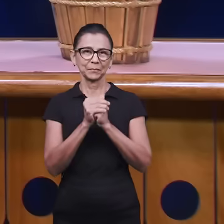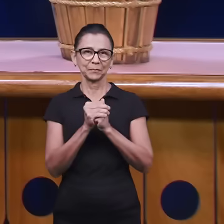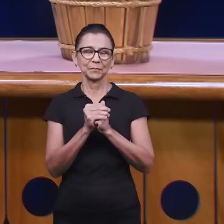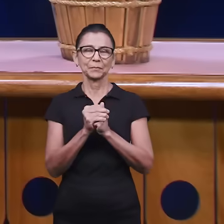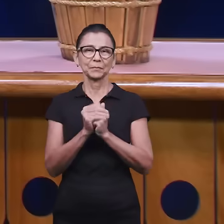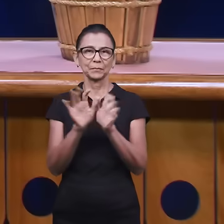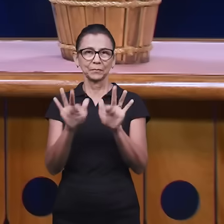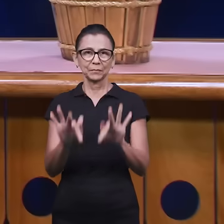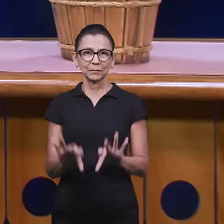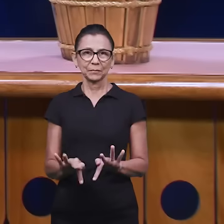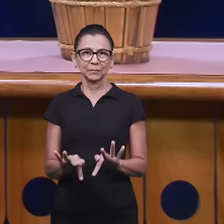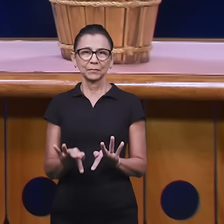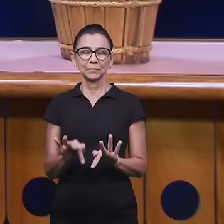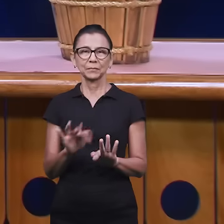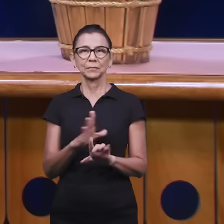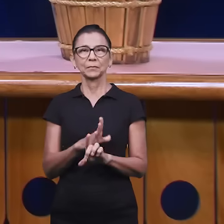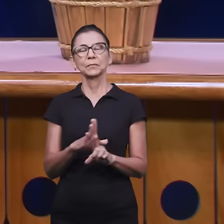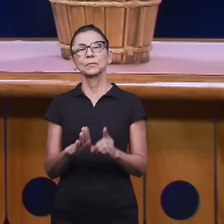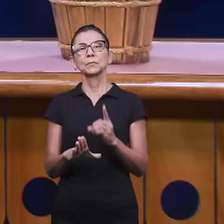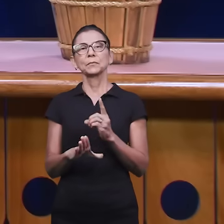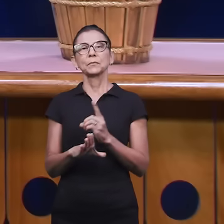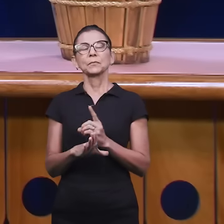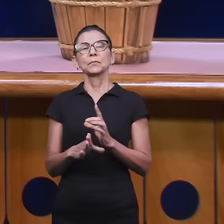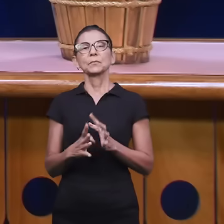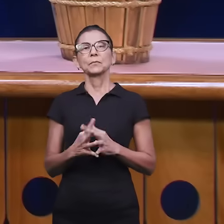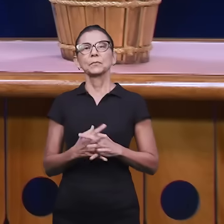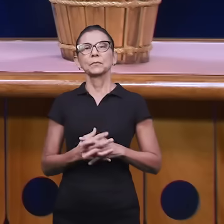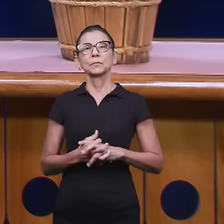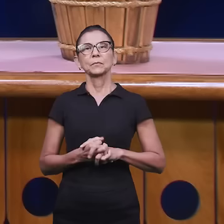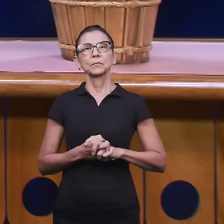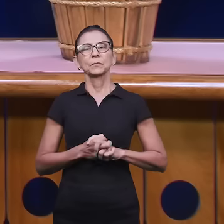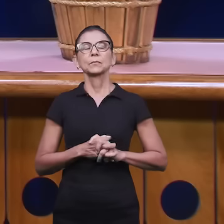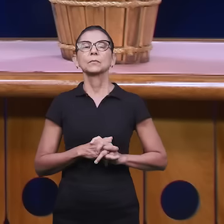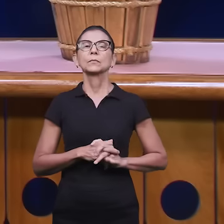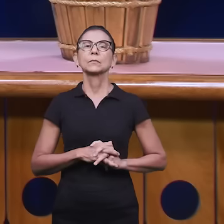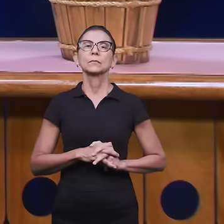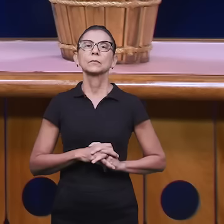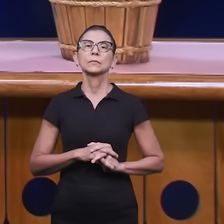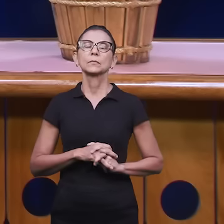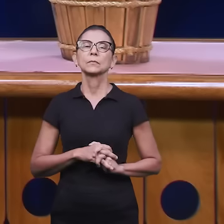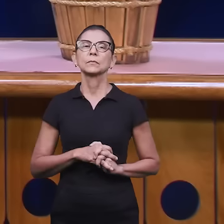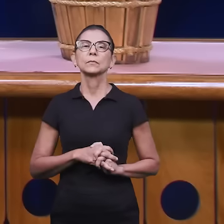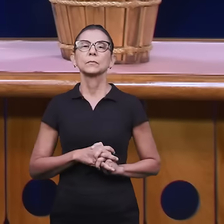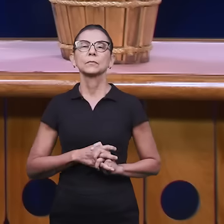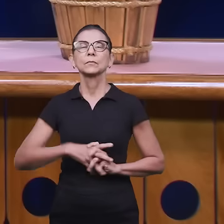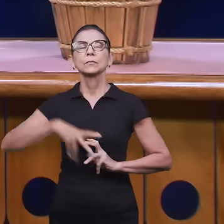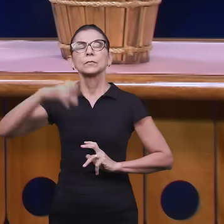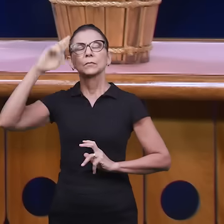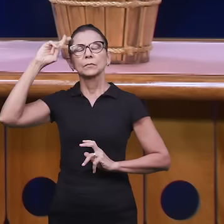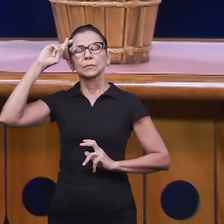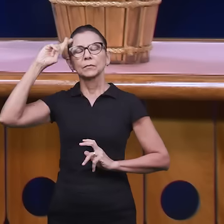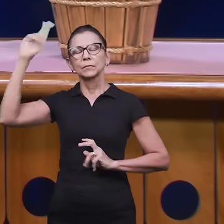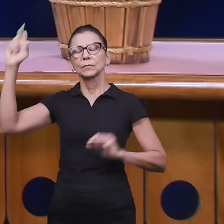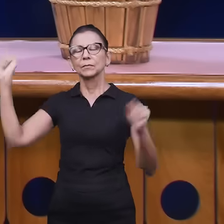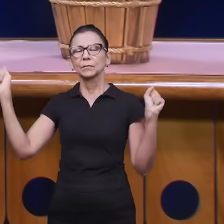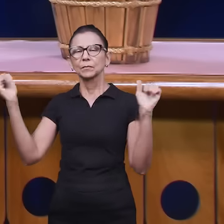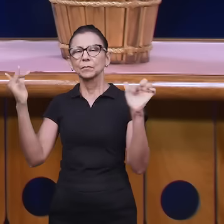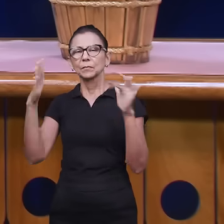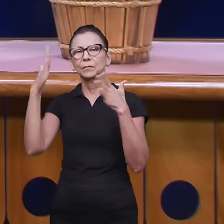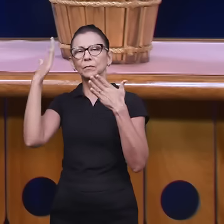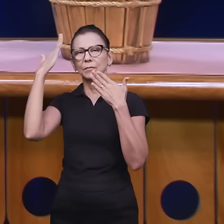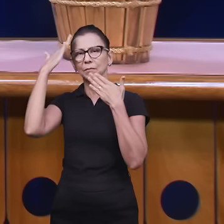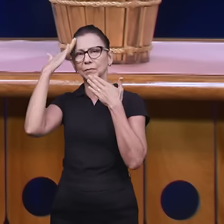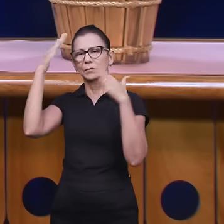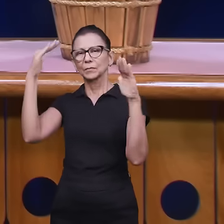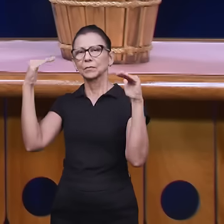Amém, glória a Deus. Vamos encerrar o nosso culto, a oração. Senhor, nós te glorificamos,